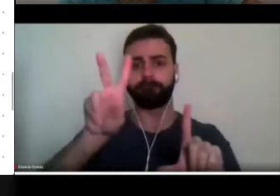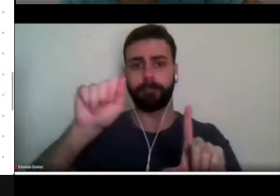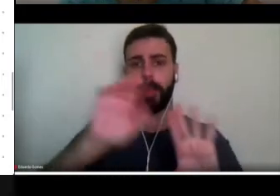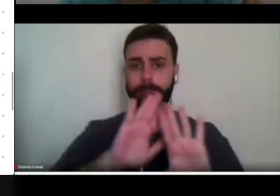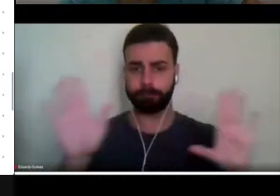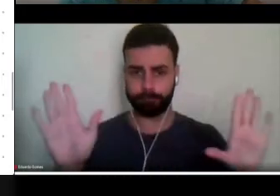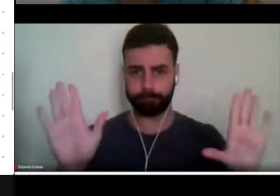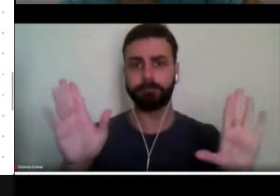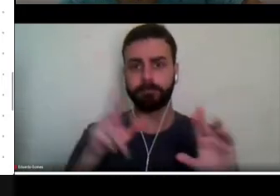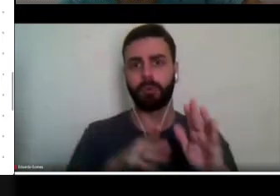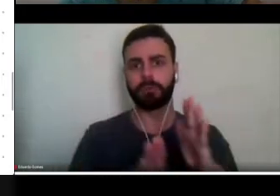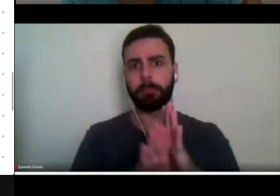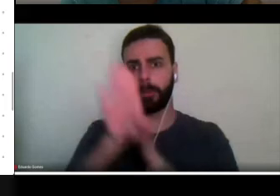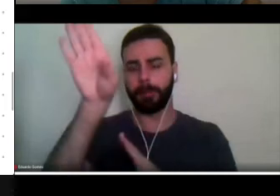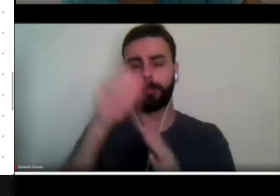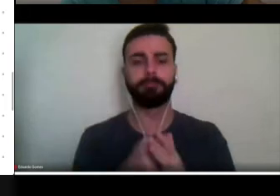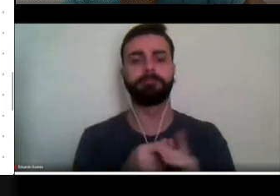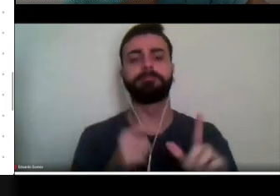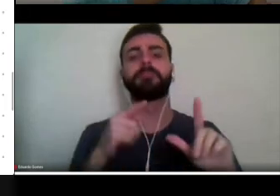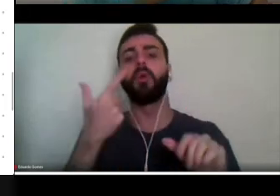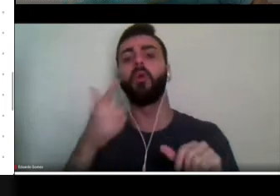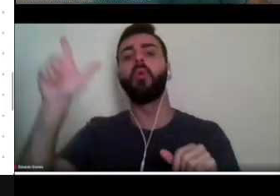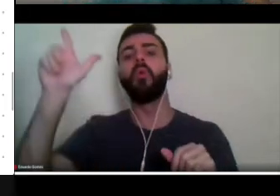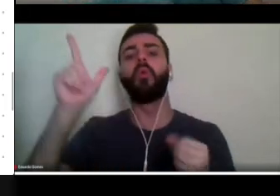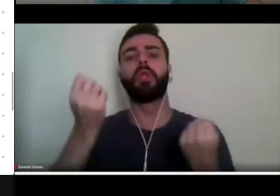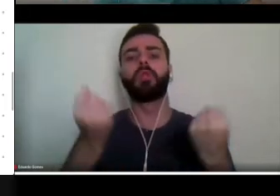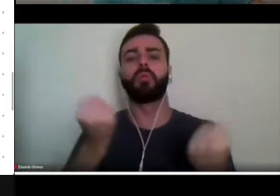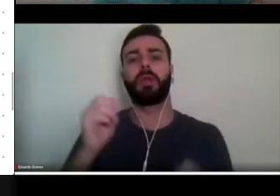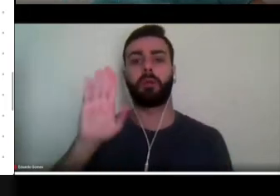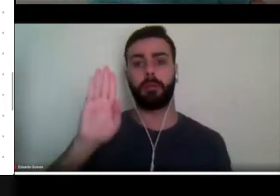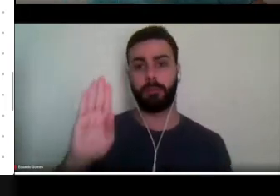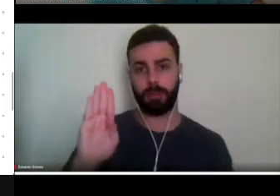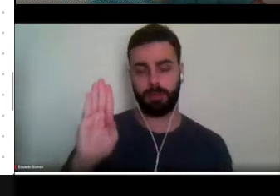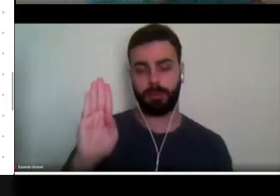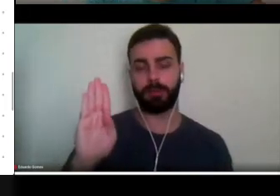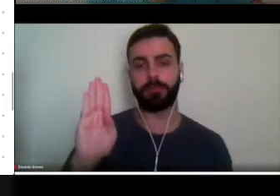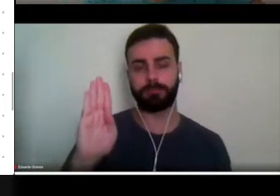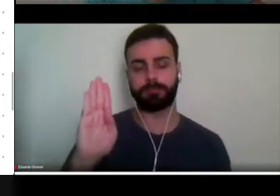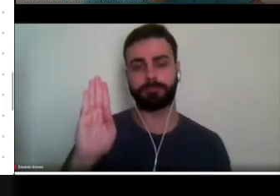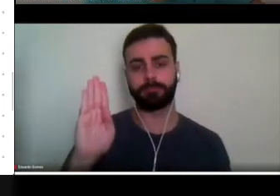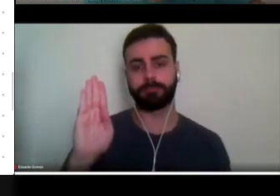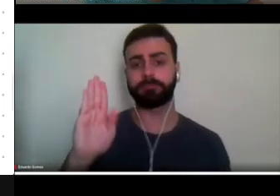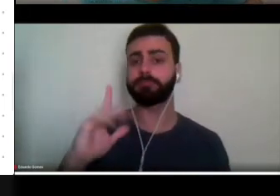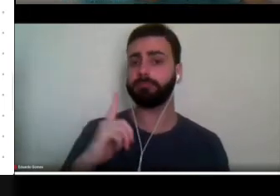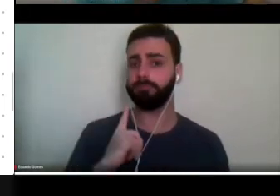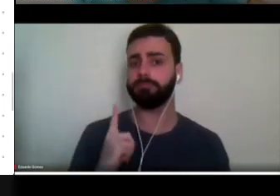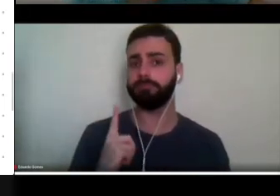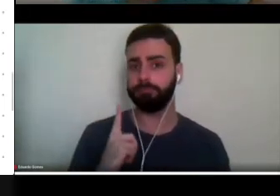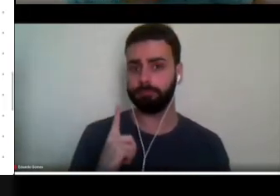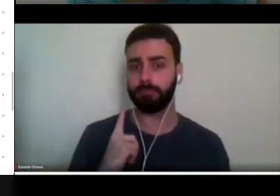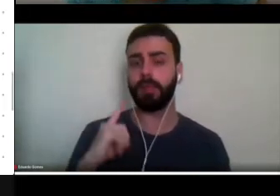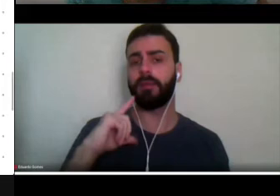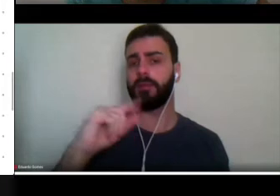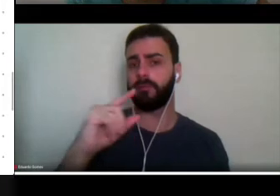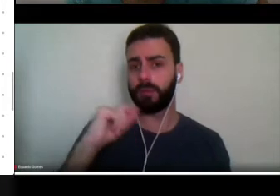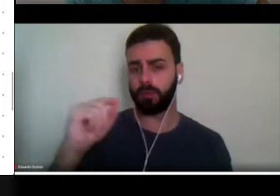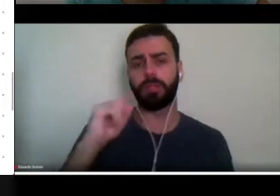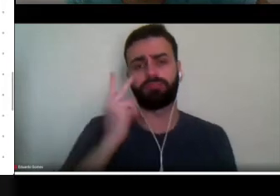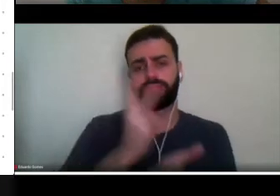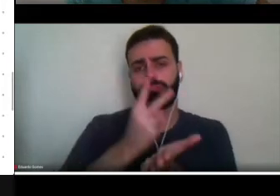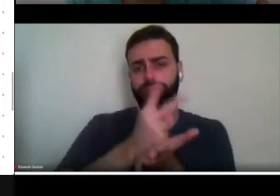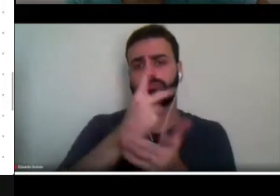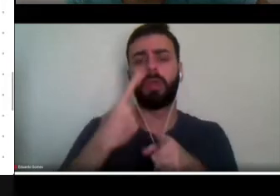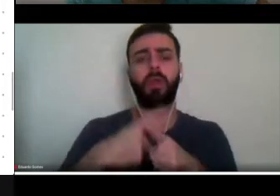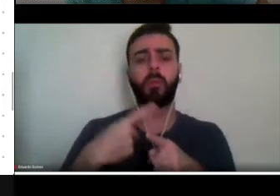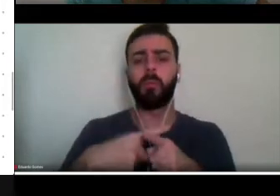ele possui uma velocidade constante. Por quê? Porque essa inclinação é constante, né? Então, o carro B, ele